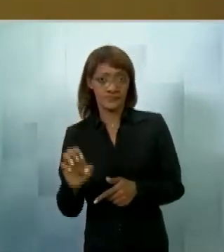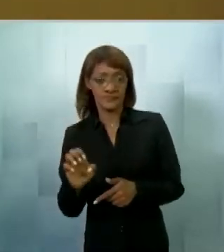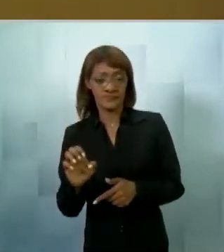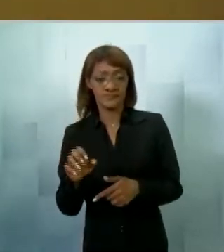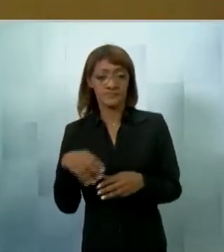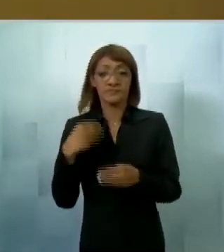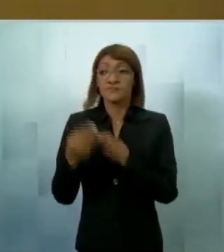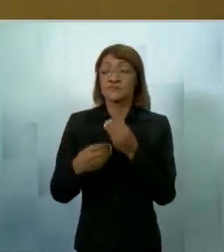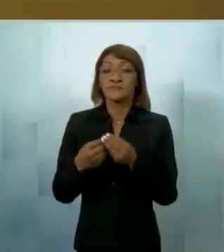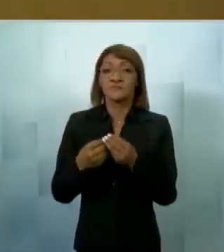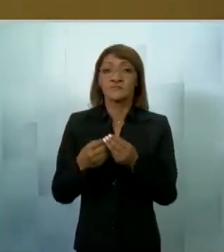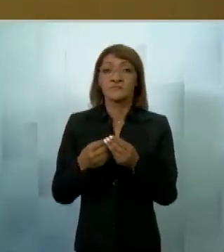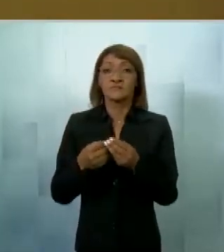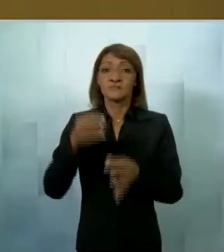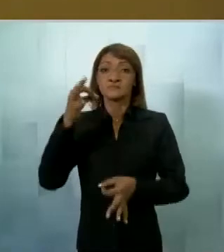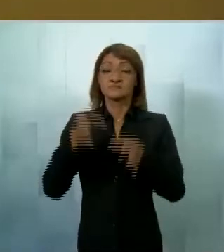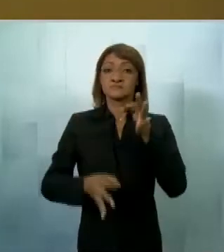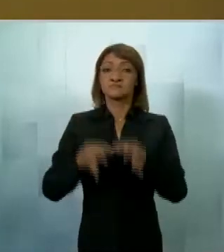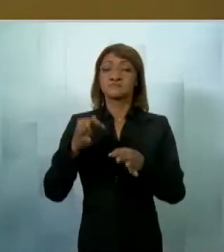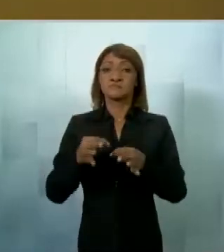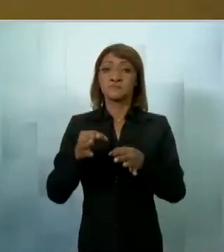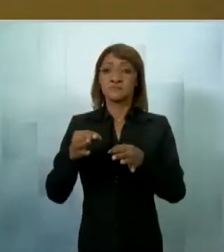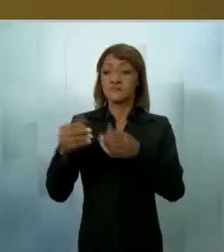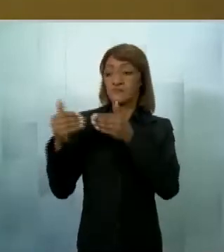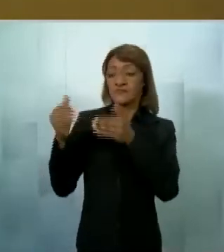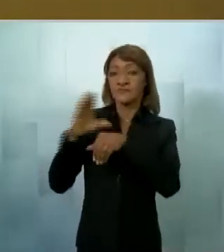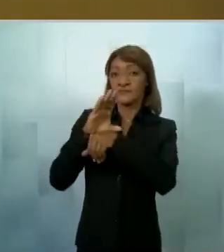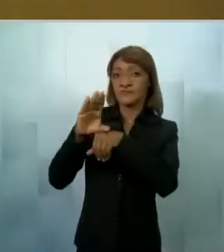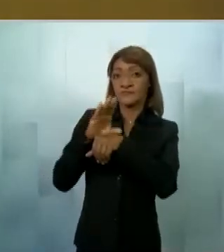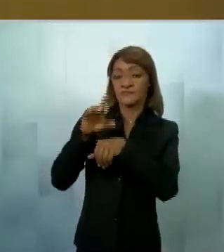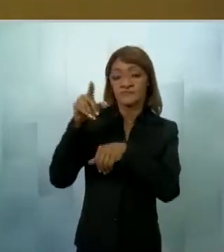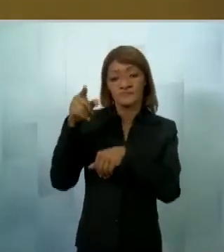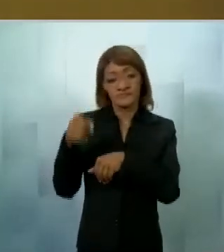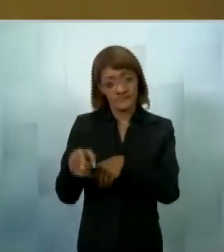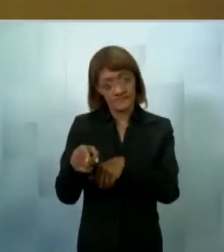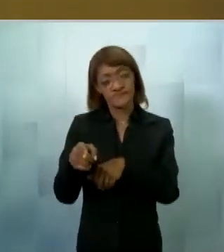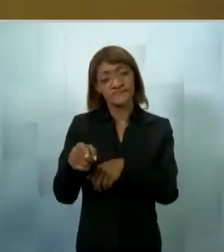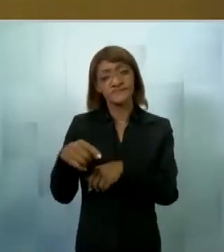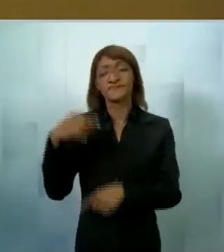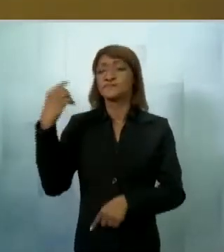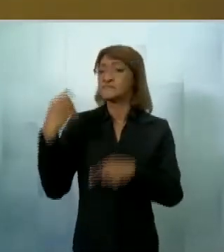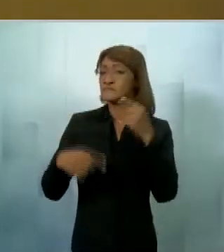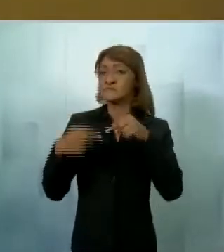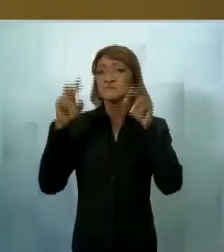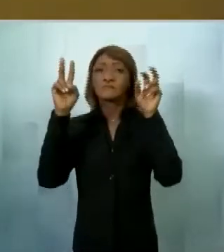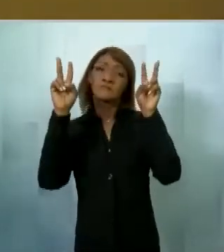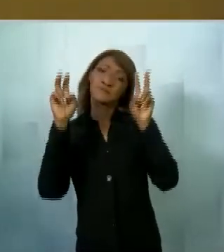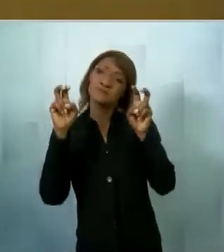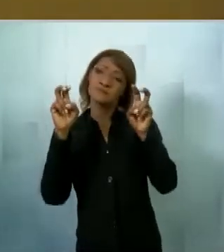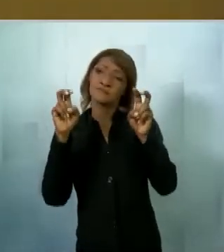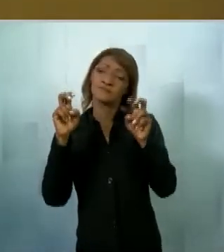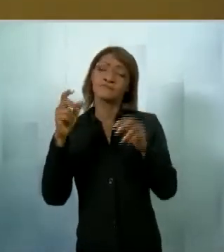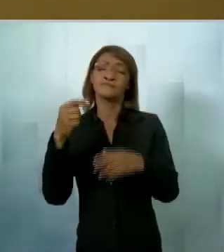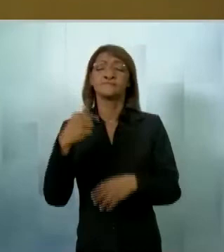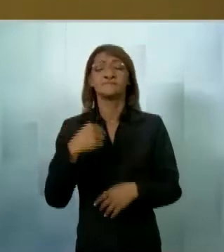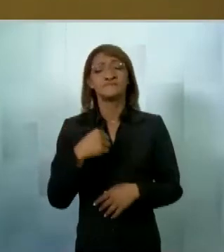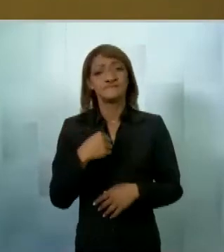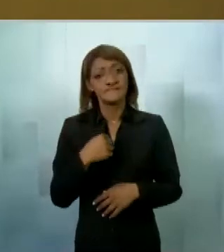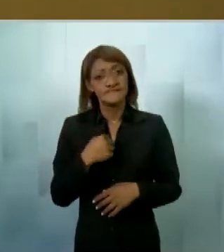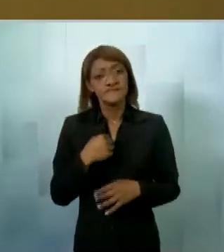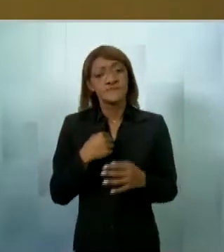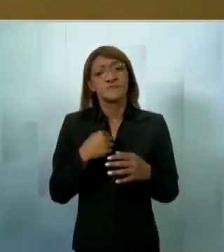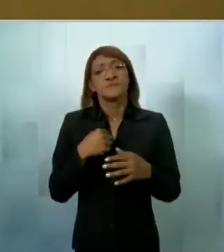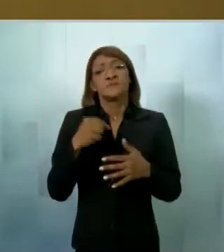ordem jurídica constitucional, com discussões sobre o tema. E eu abordei essas